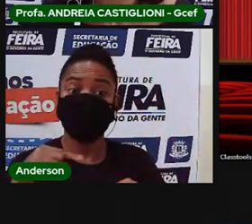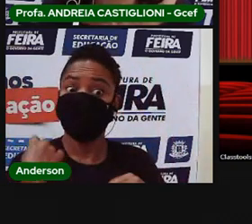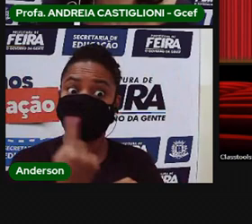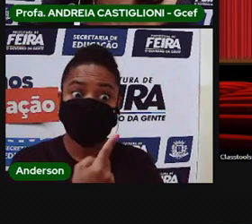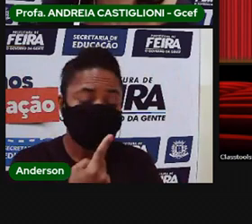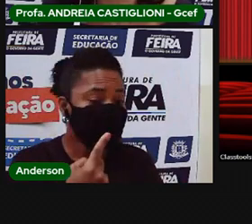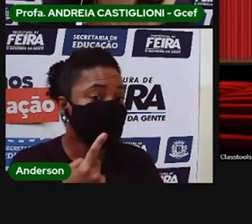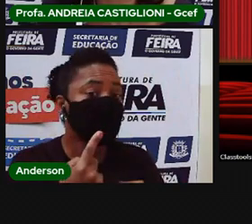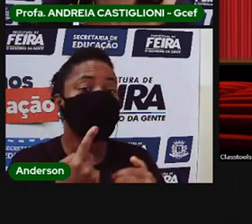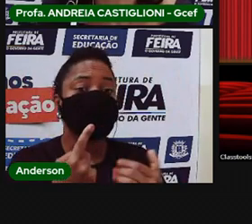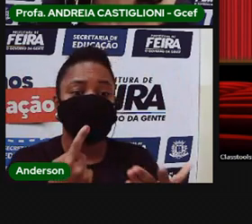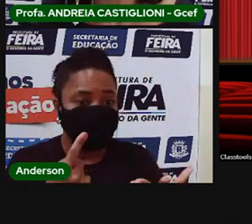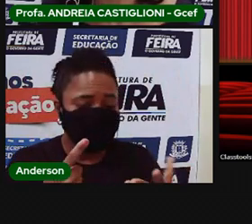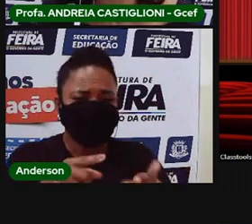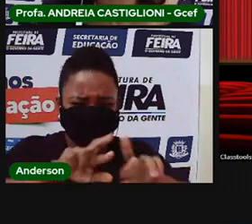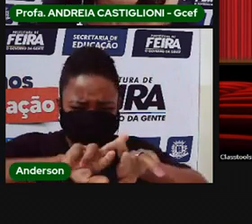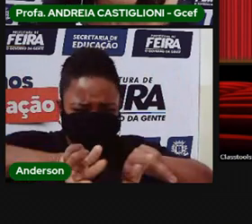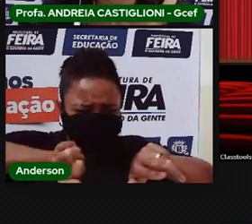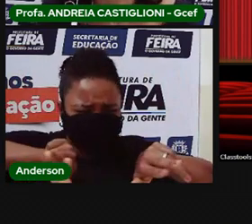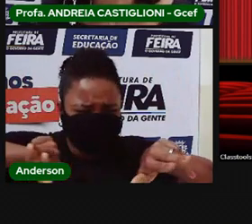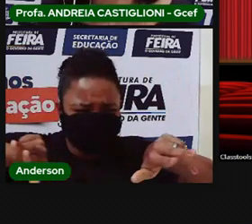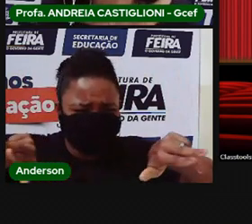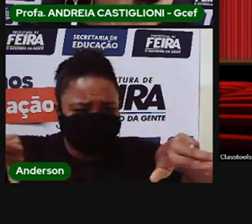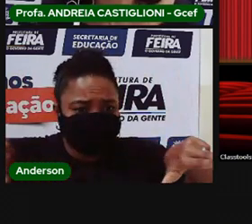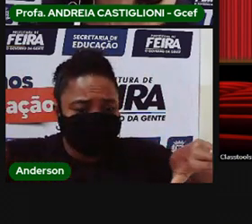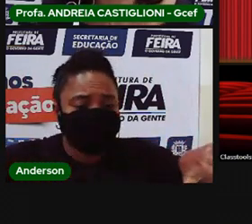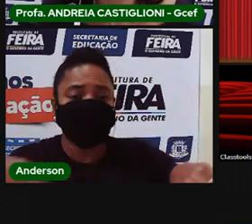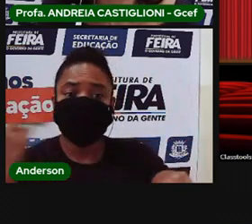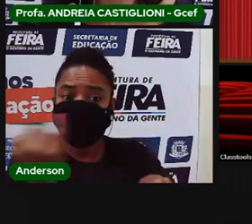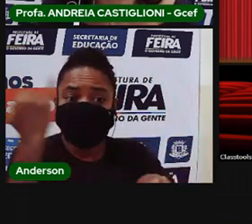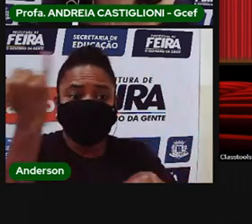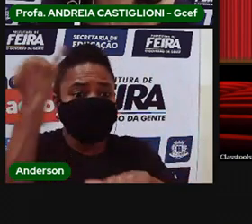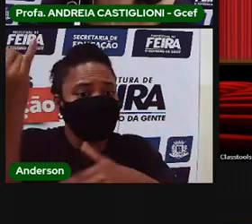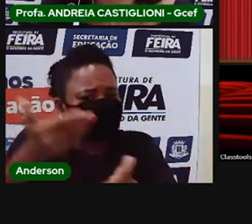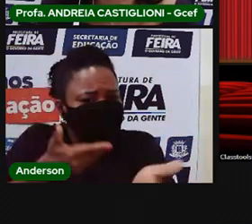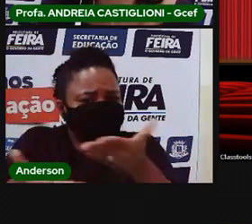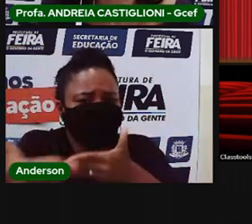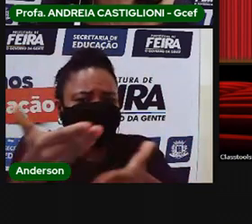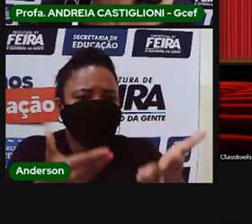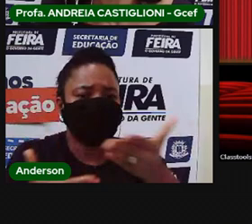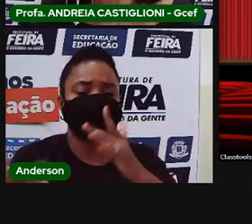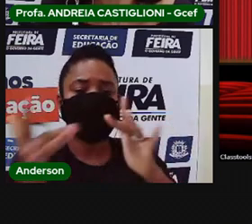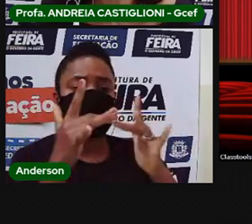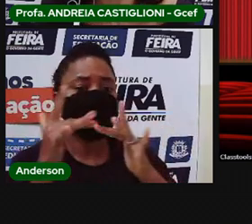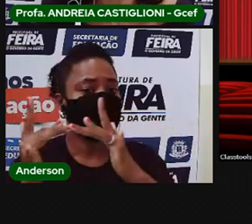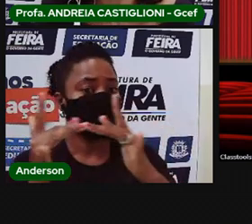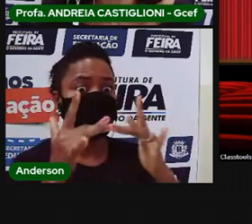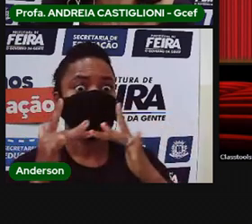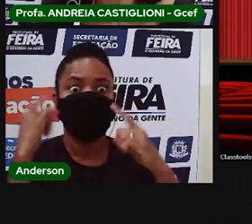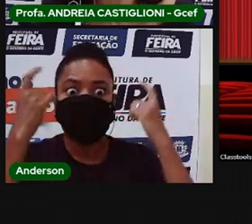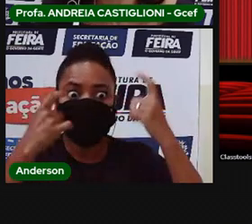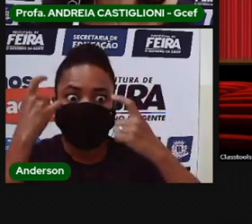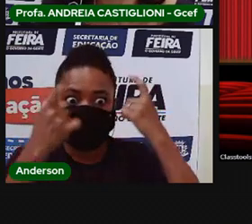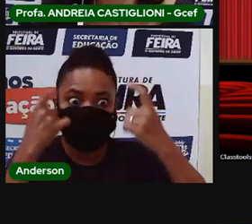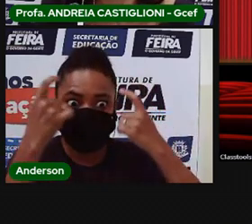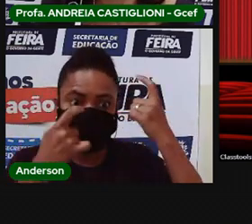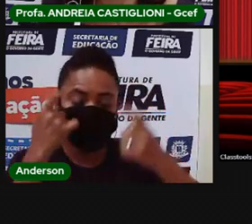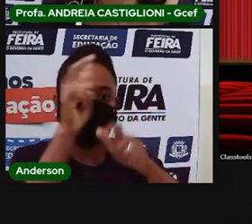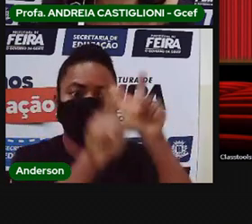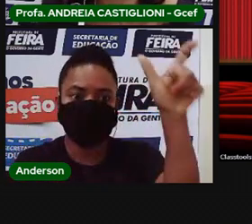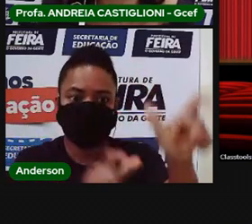importante essa diversidade, esse engajamento, essa preocupação com o outro e também de estar